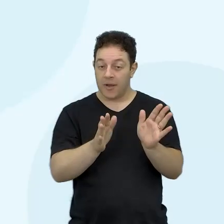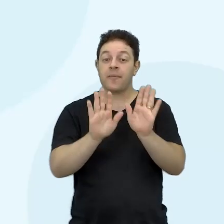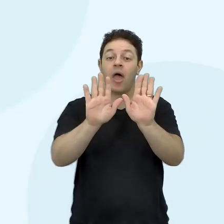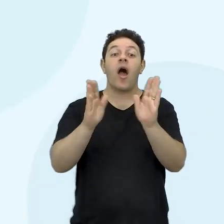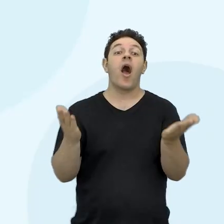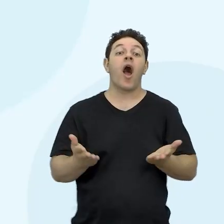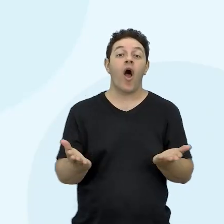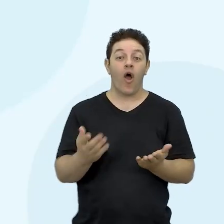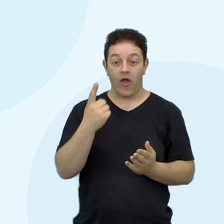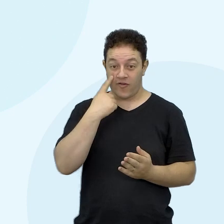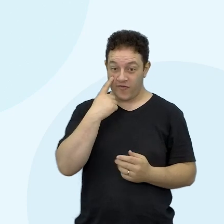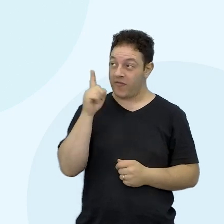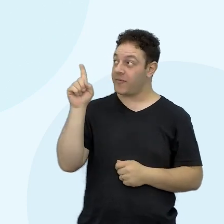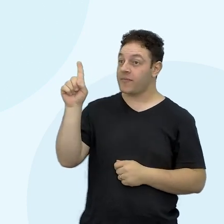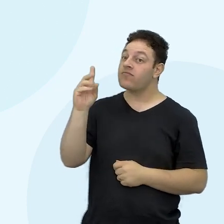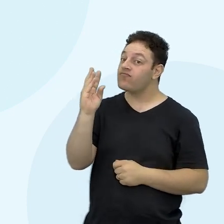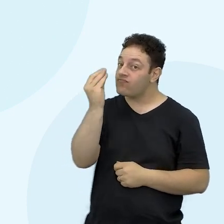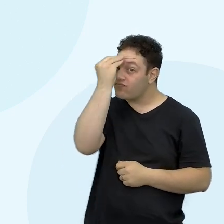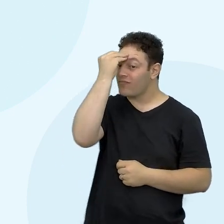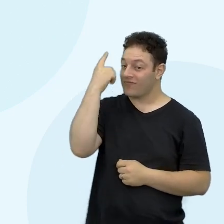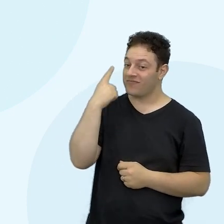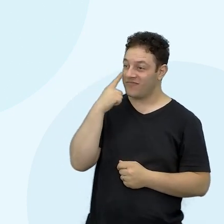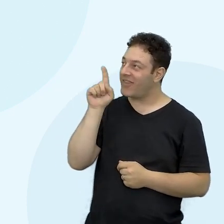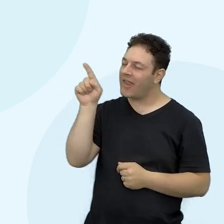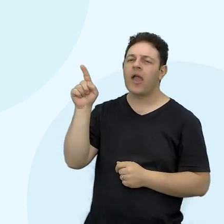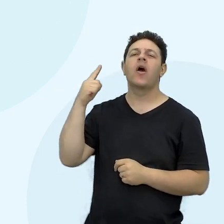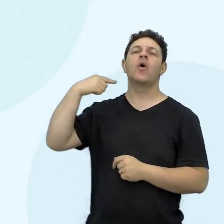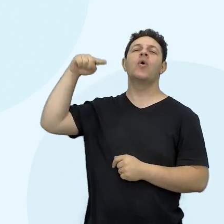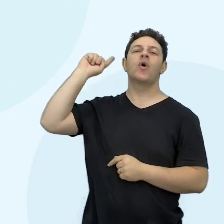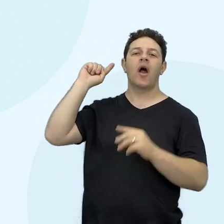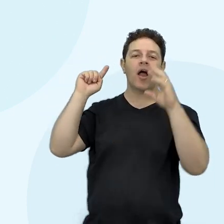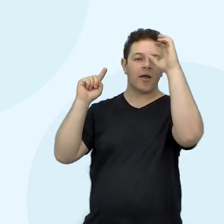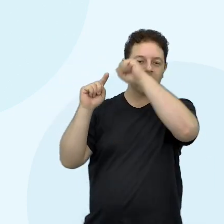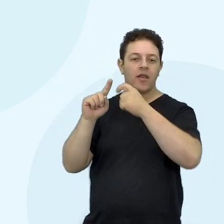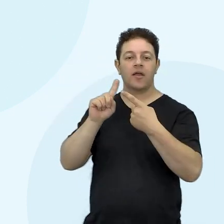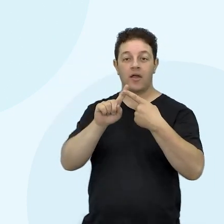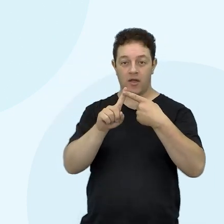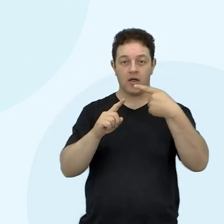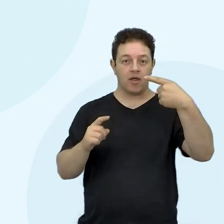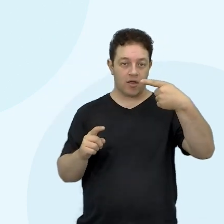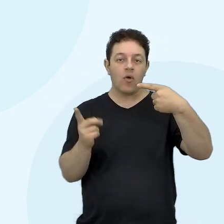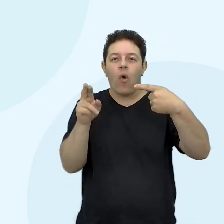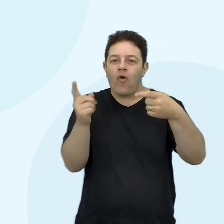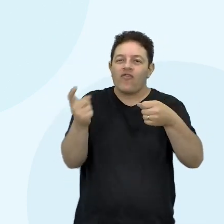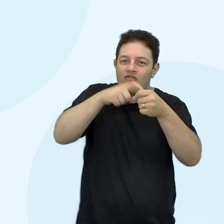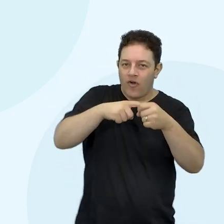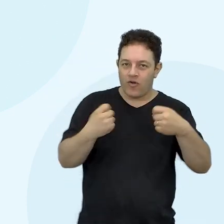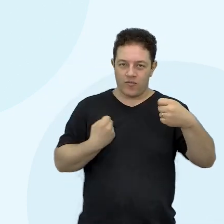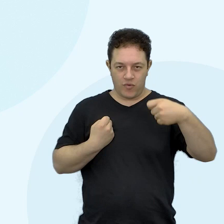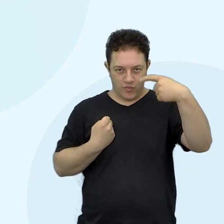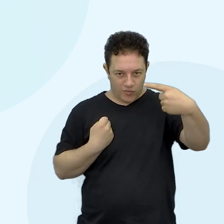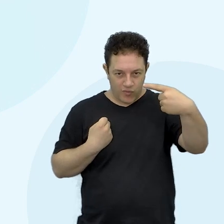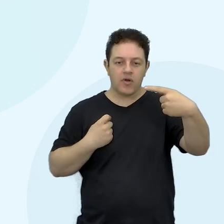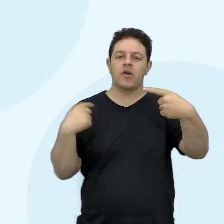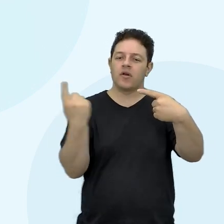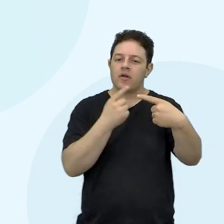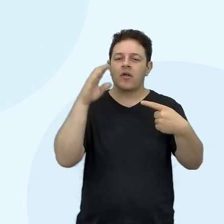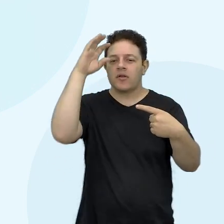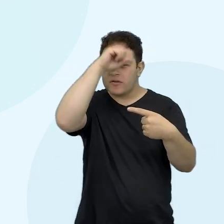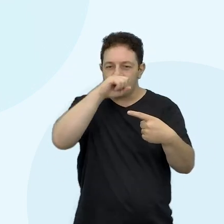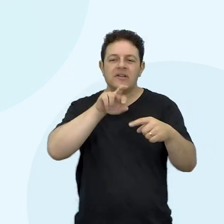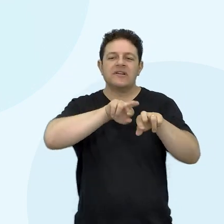aí, olha, só para deixar registrado, né, na nossa última aula a gente fez a retomada 1, onde a gente falou sobre a má absorção